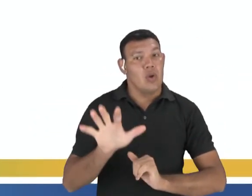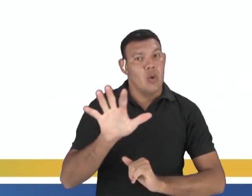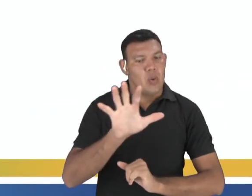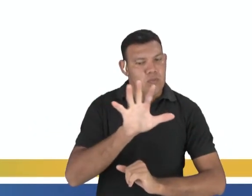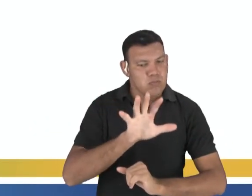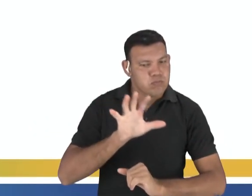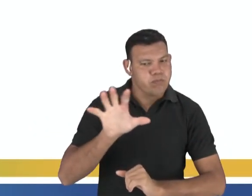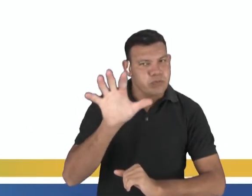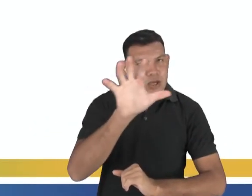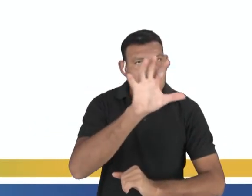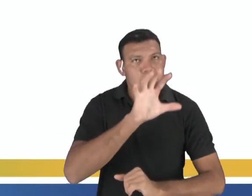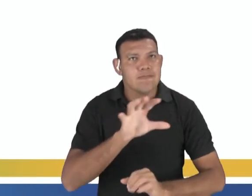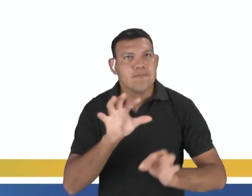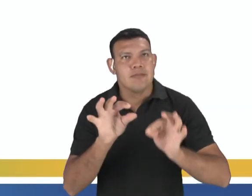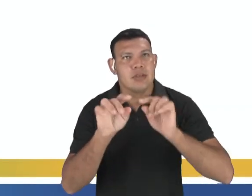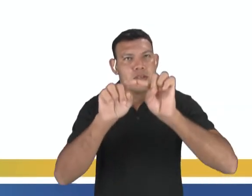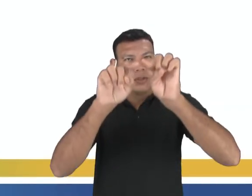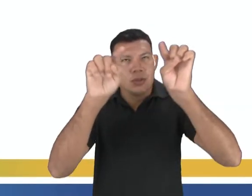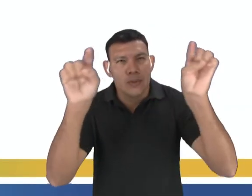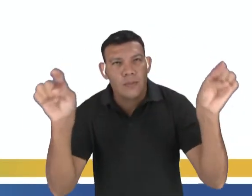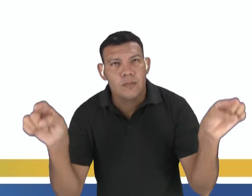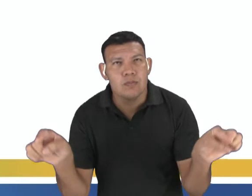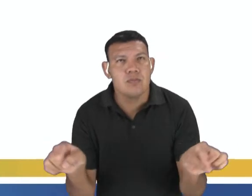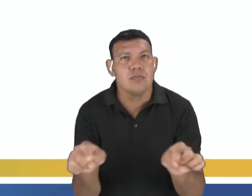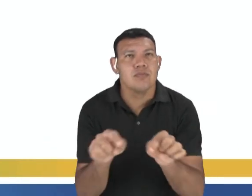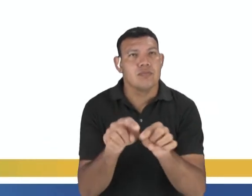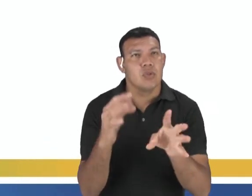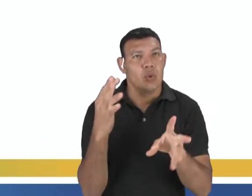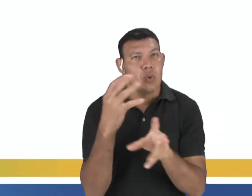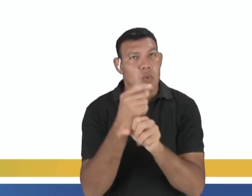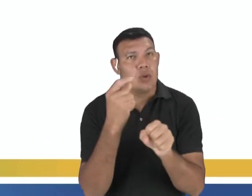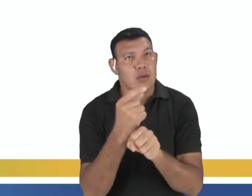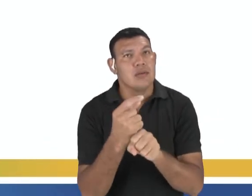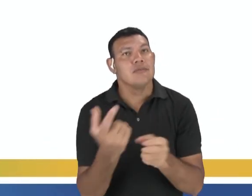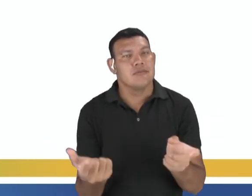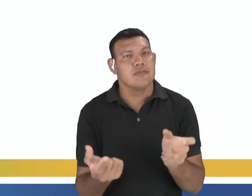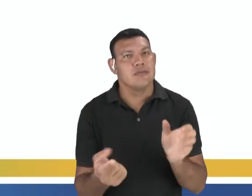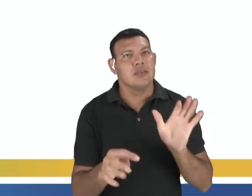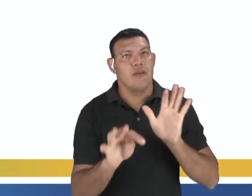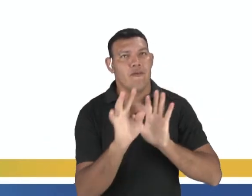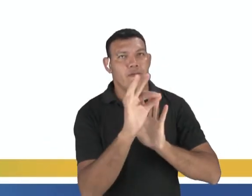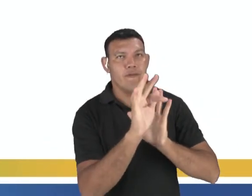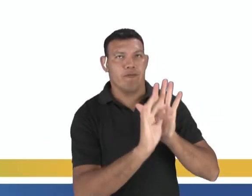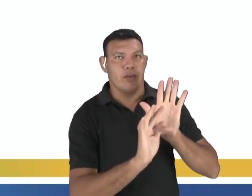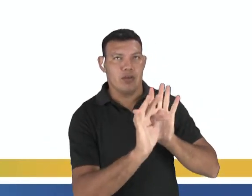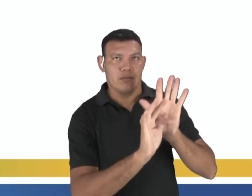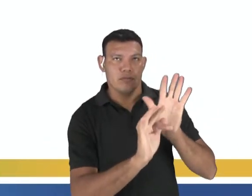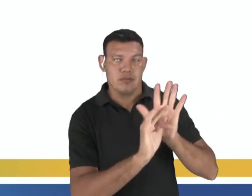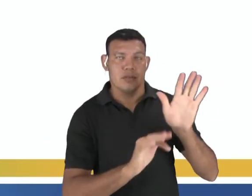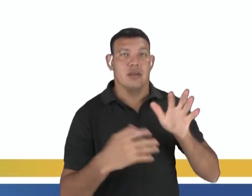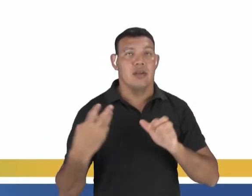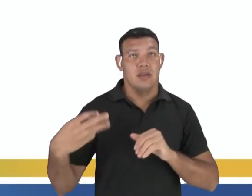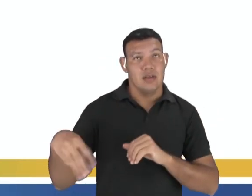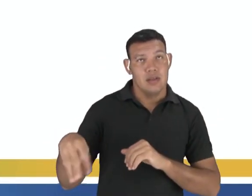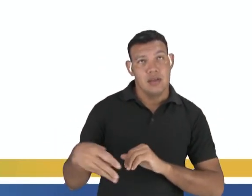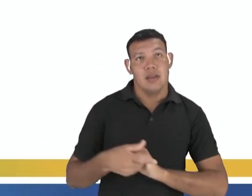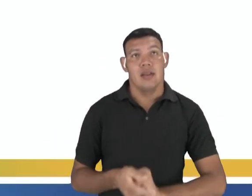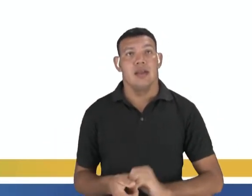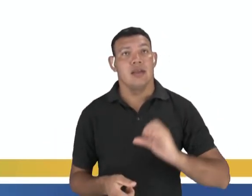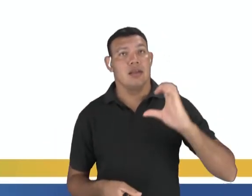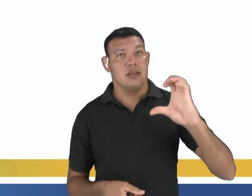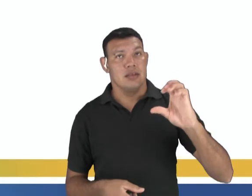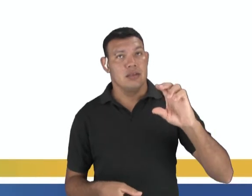da expressão matemática C igual a 2 vezes π vezes r, né? Onde o C vai ser o comprimento